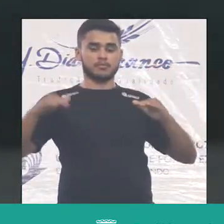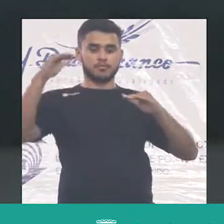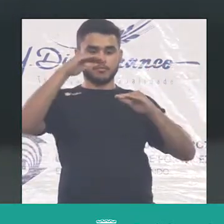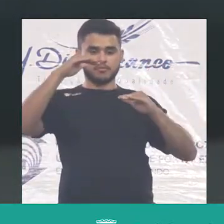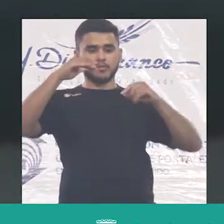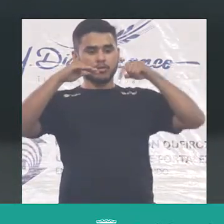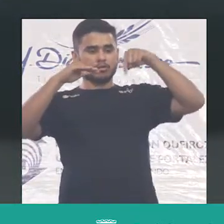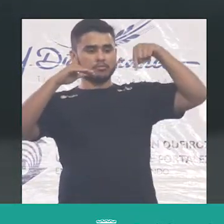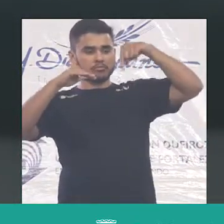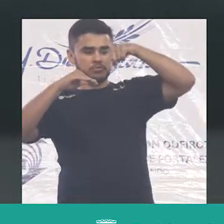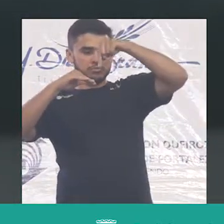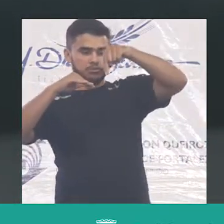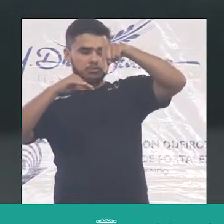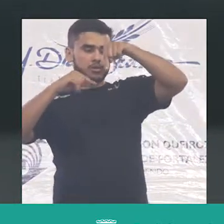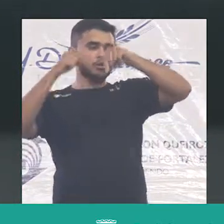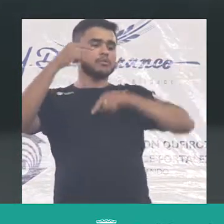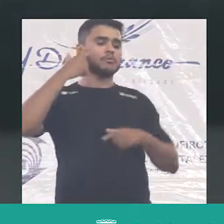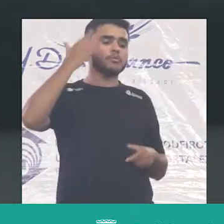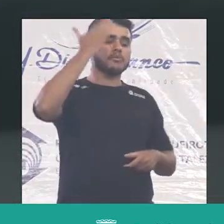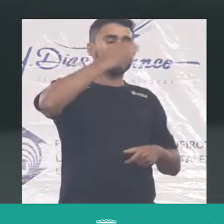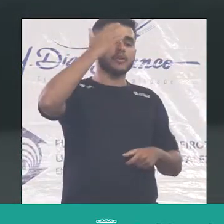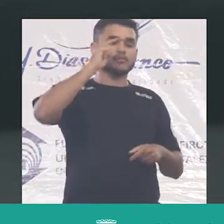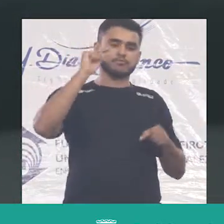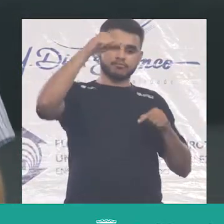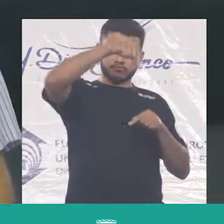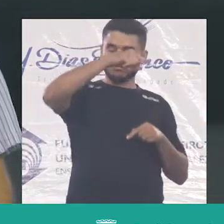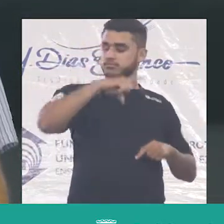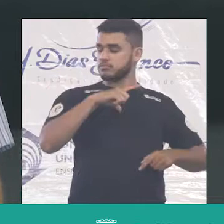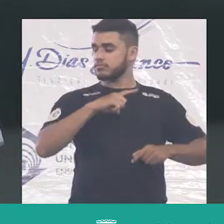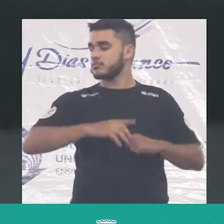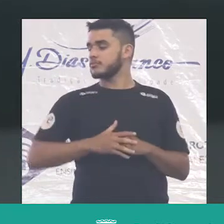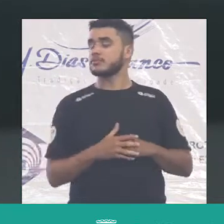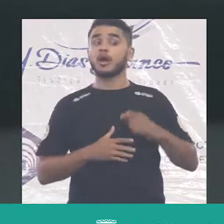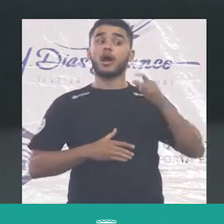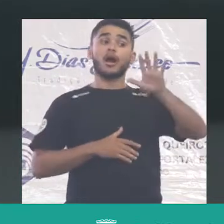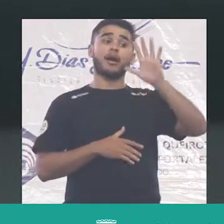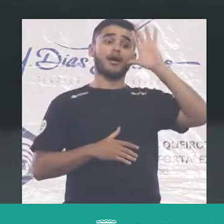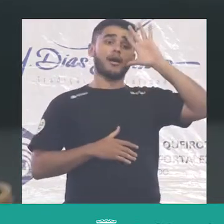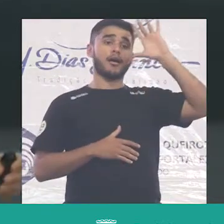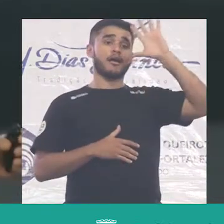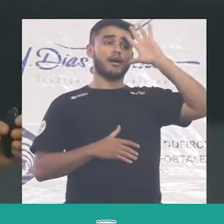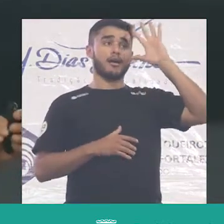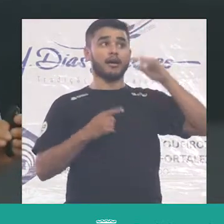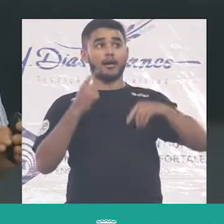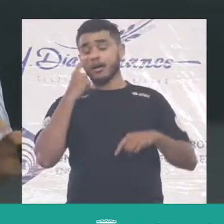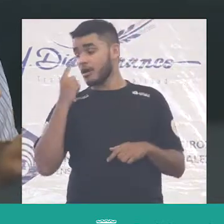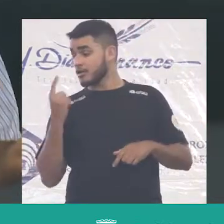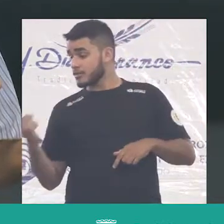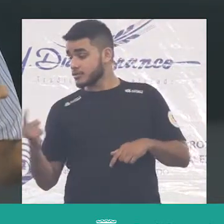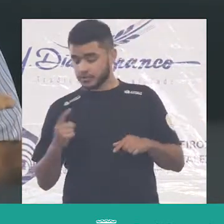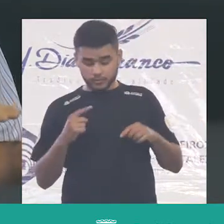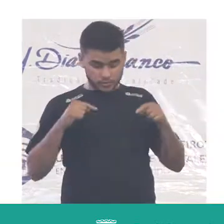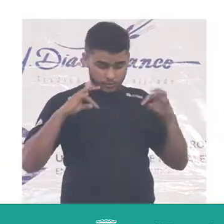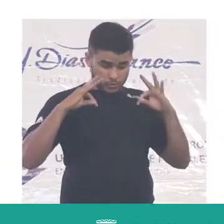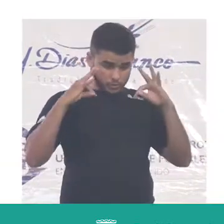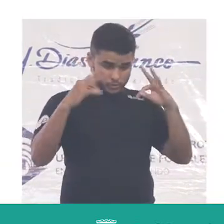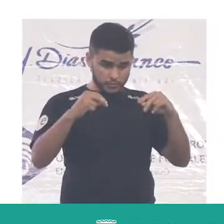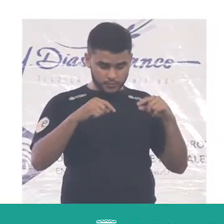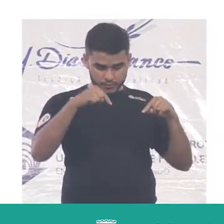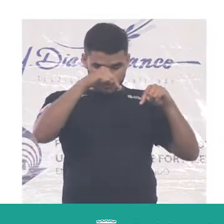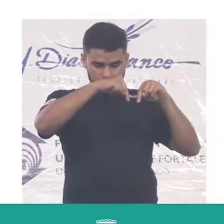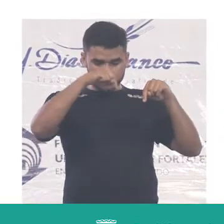nesses 14, eu tenho que fazer assim, ó. Eu tenho que imaginar que o chão está